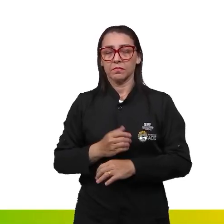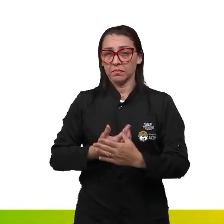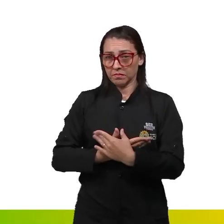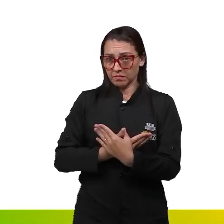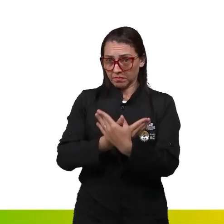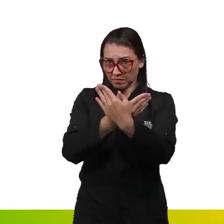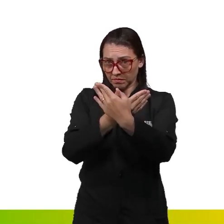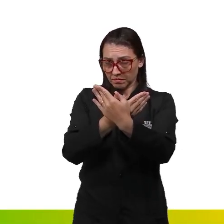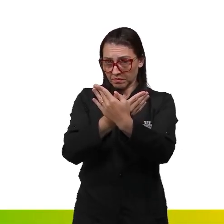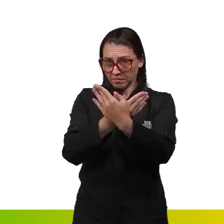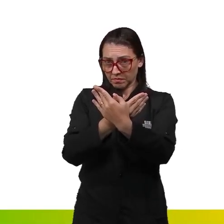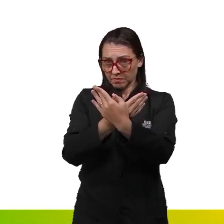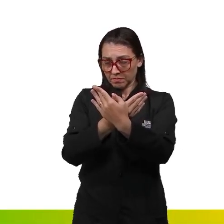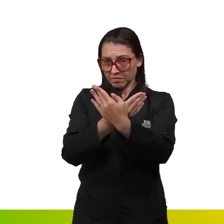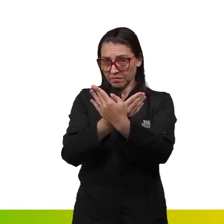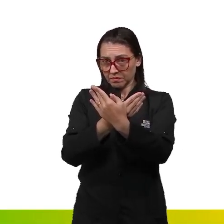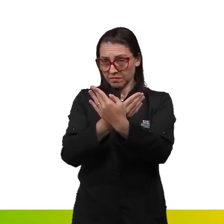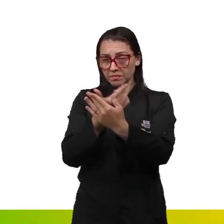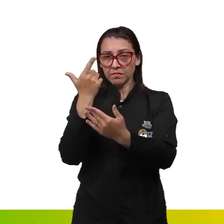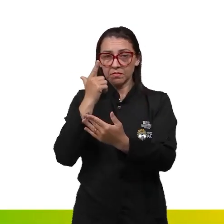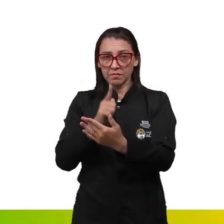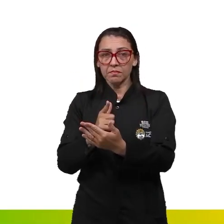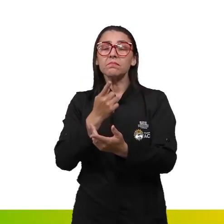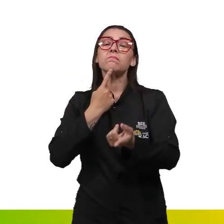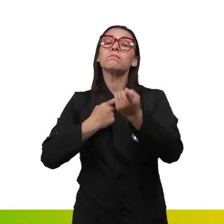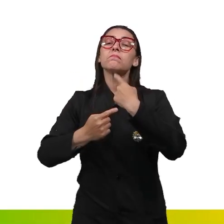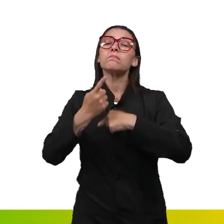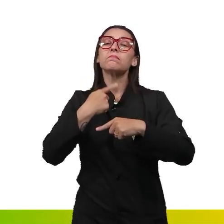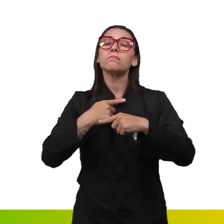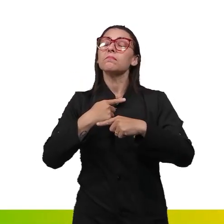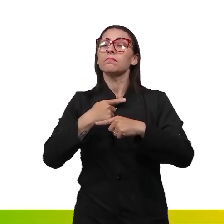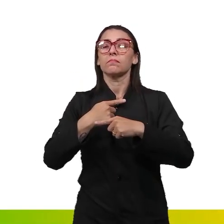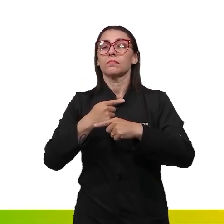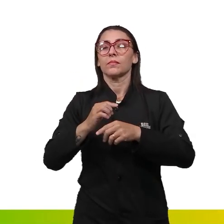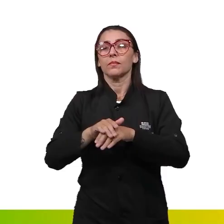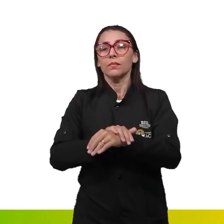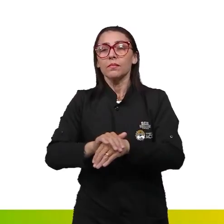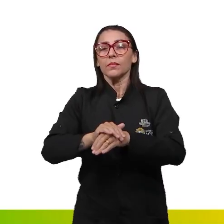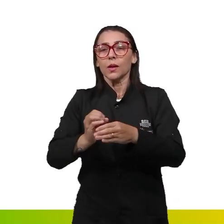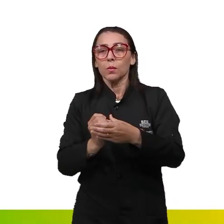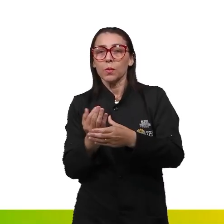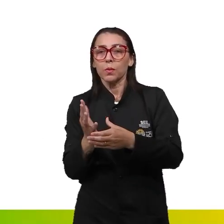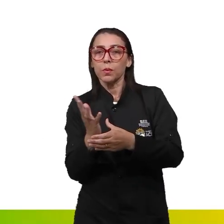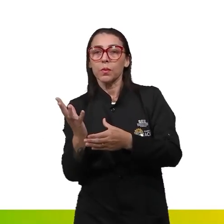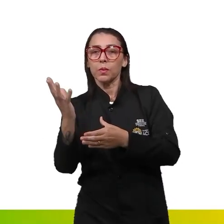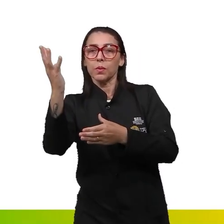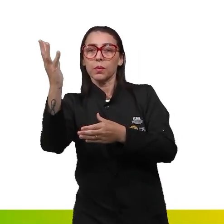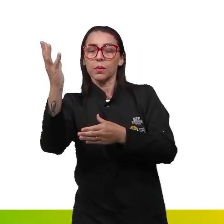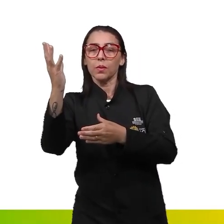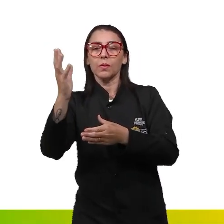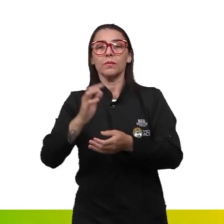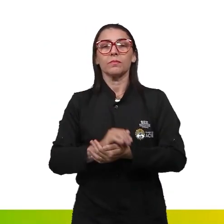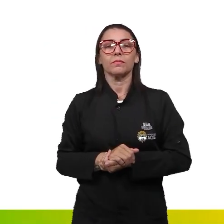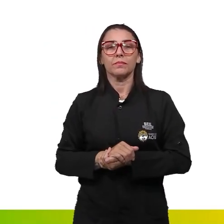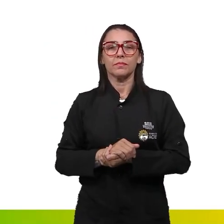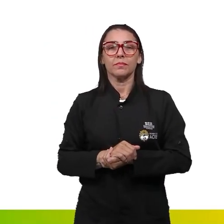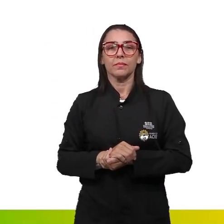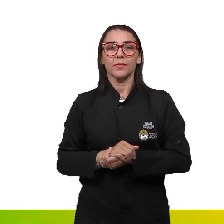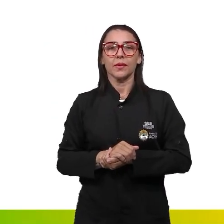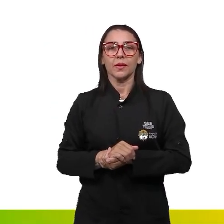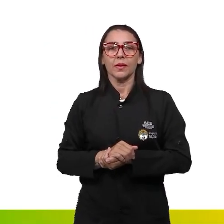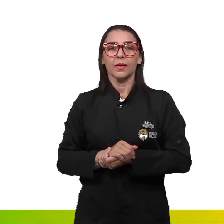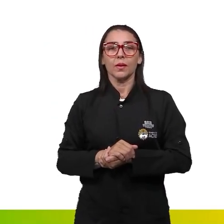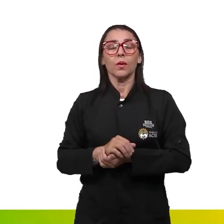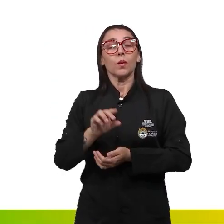Um colibri mágico que concede desejos? Não, isso aí é o gênio da lâmpada, não é o tucuzito.